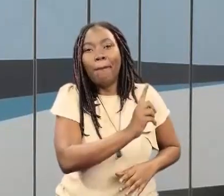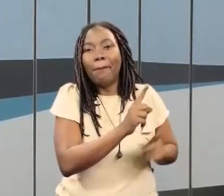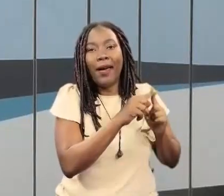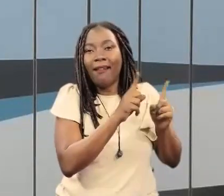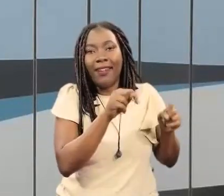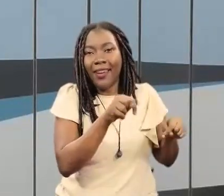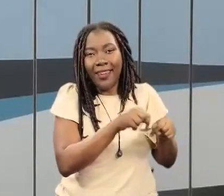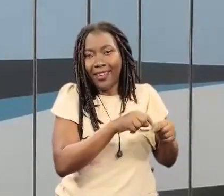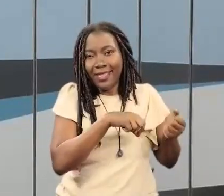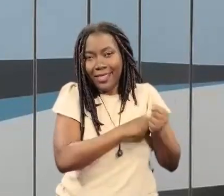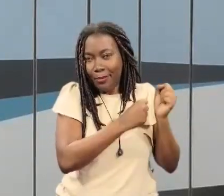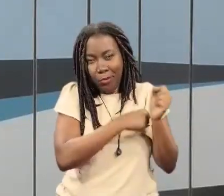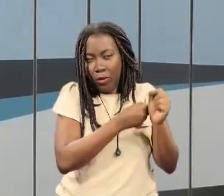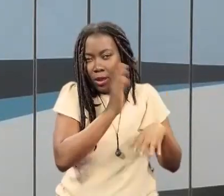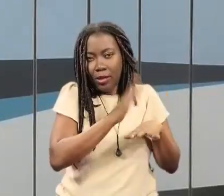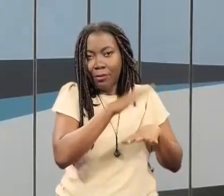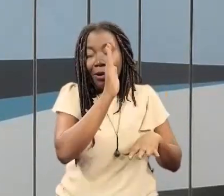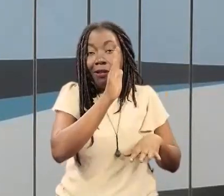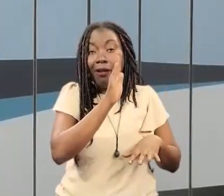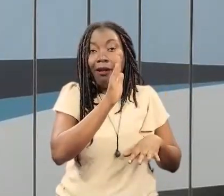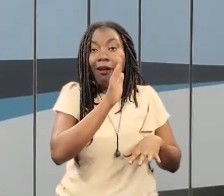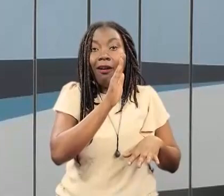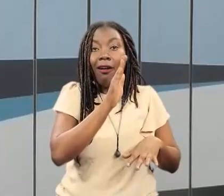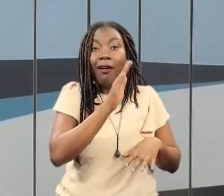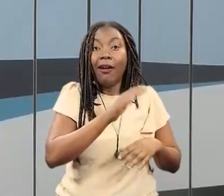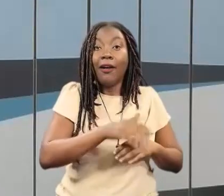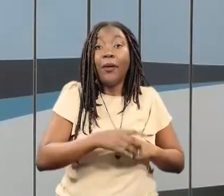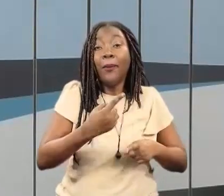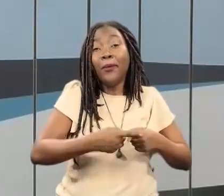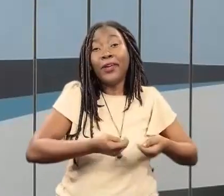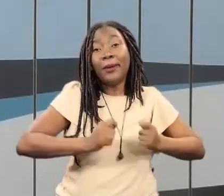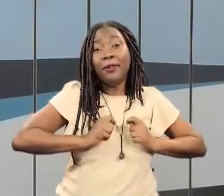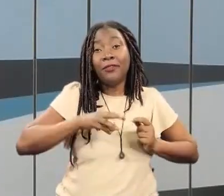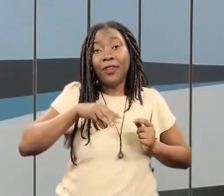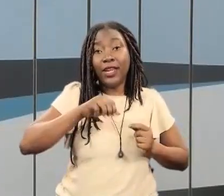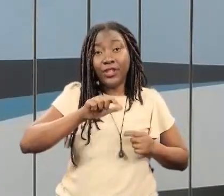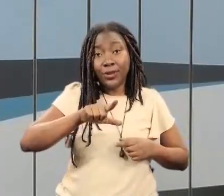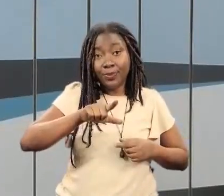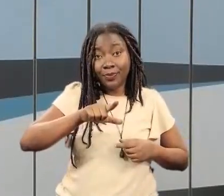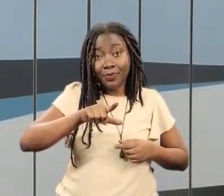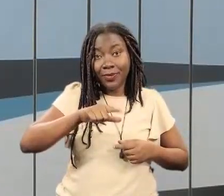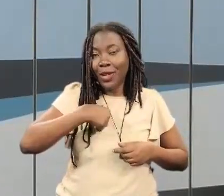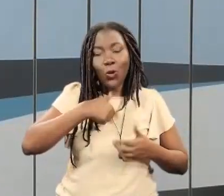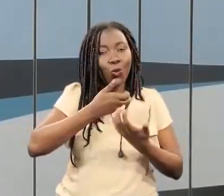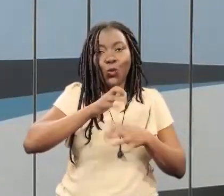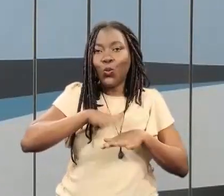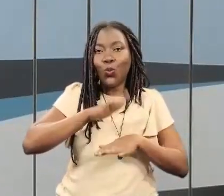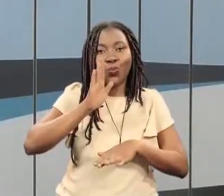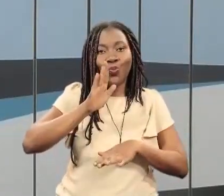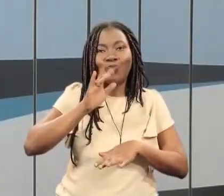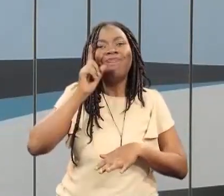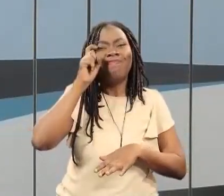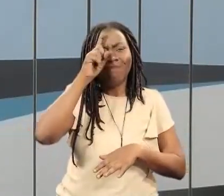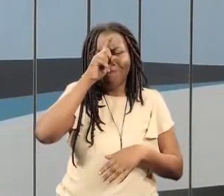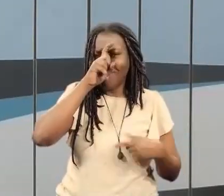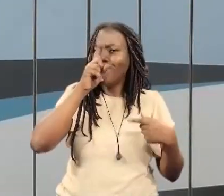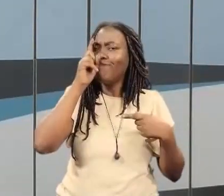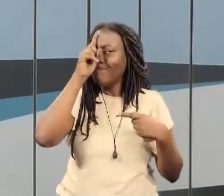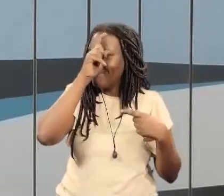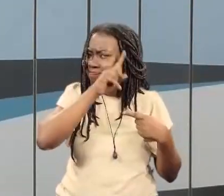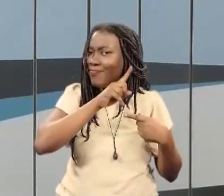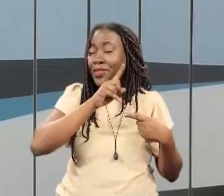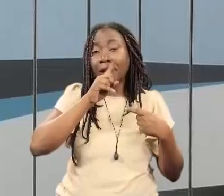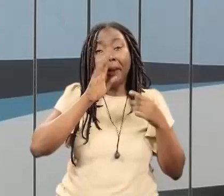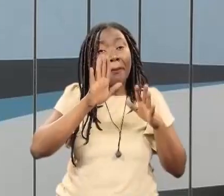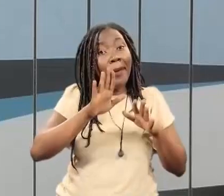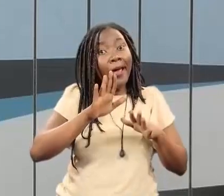de bloqueio mais. Eu falei, isso já me faz mal. Eu não quero mais. É difícil, difícil. Mas